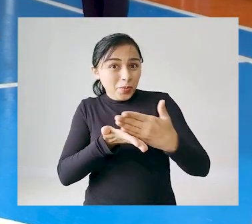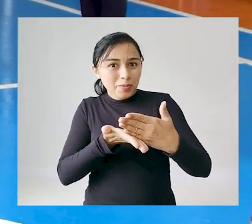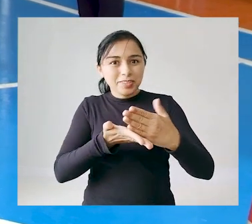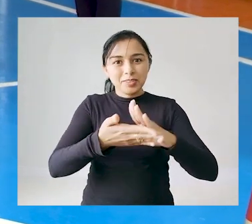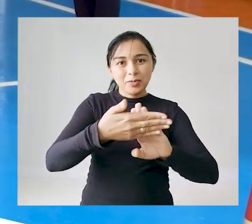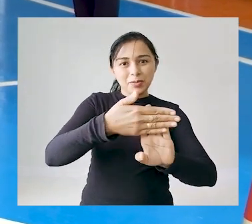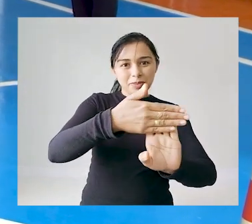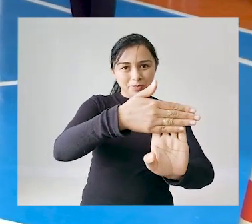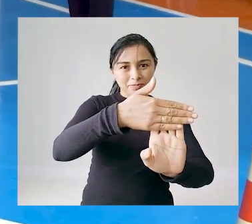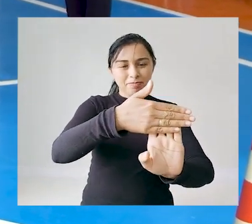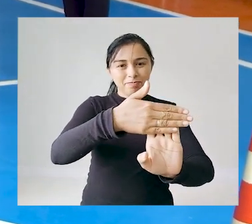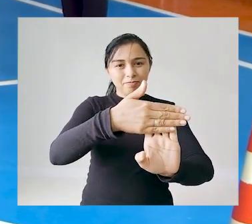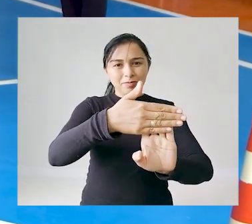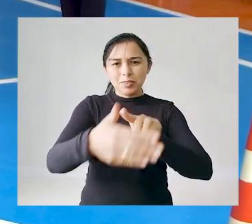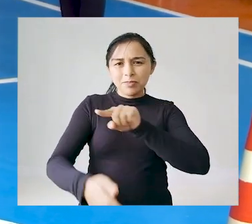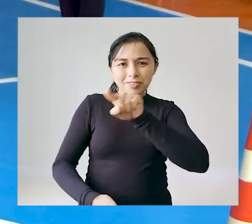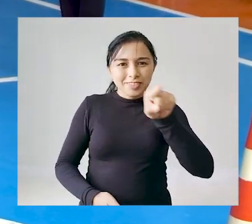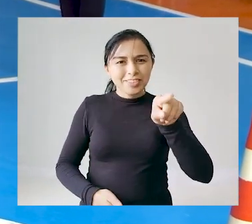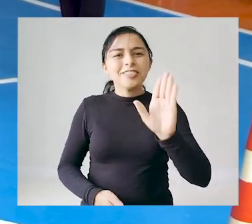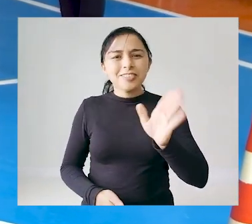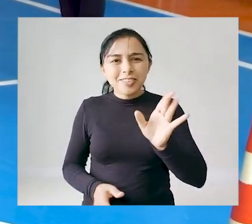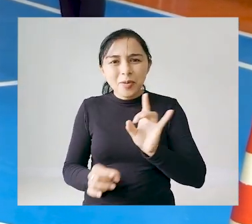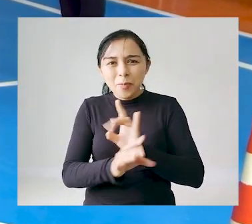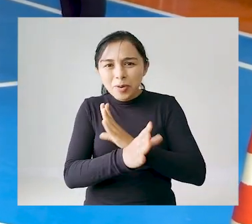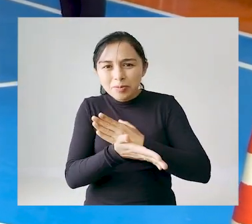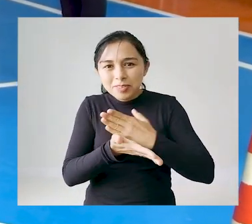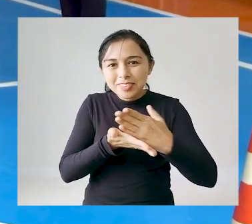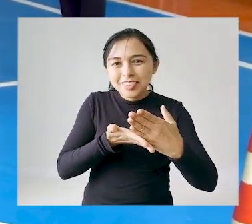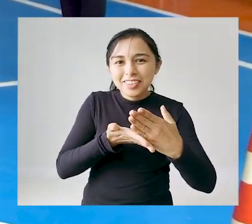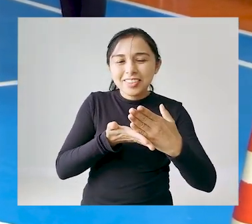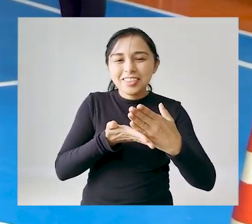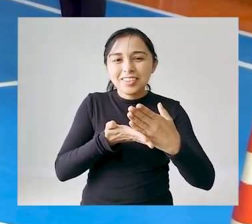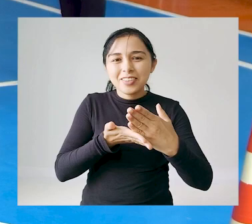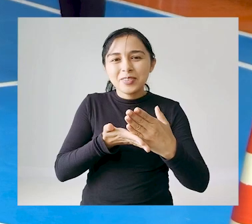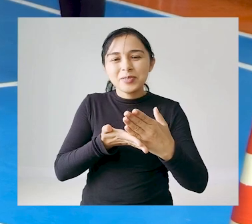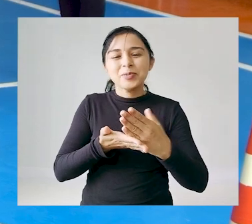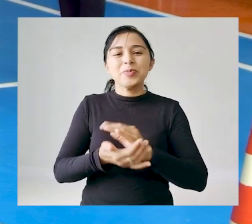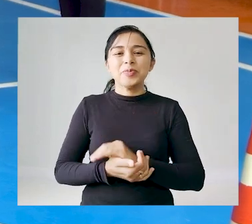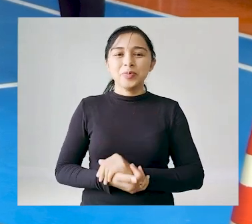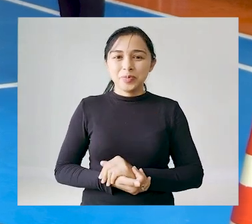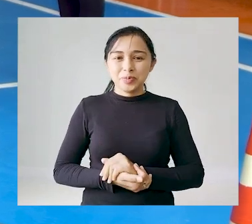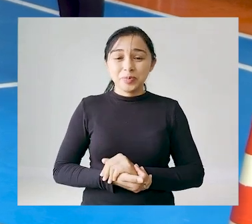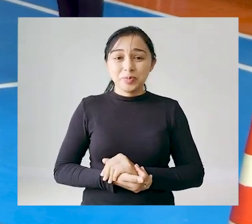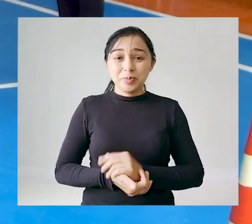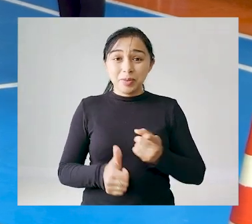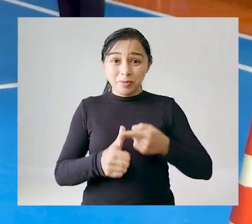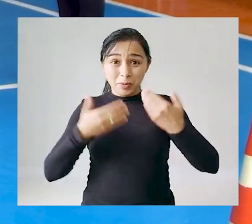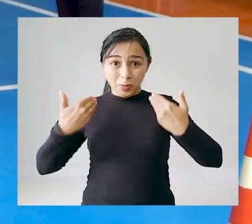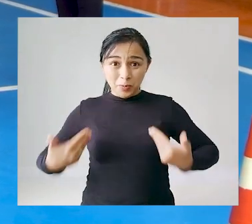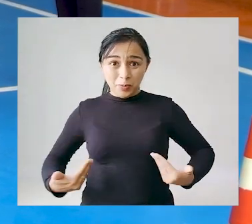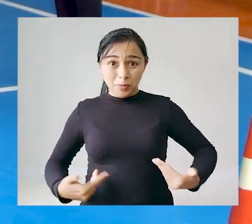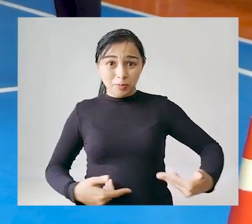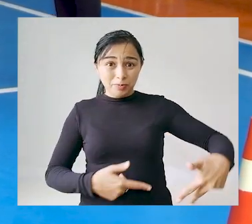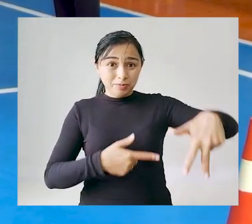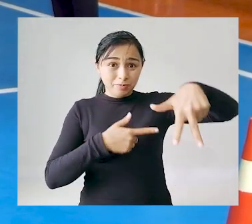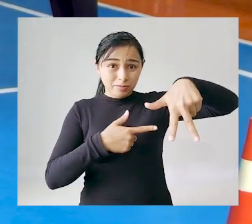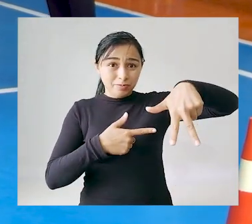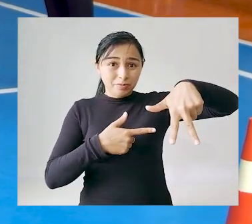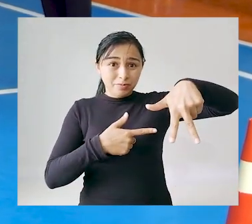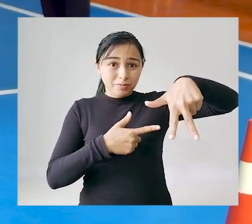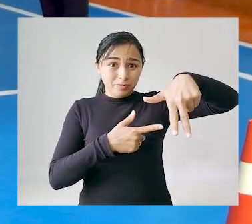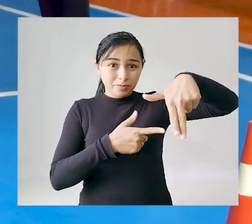nosso alongamento. Todo mundo preparado aí, galera? Todo mundo preparado para o alongamento? Então vamos lá, ó. Uniu as pernas lá em